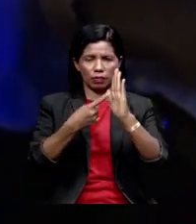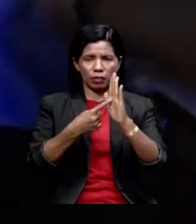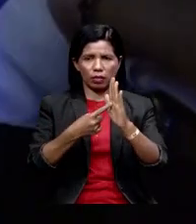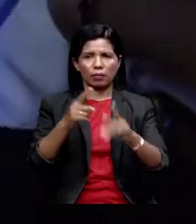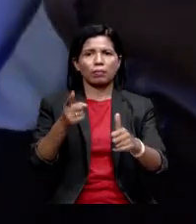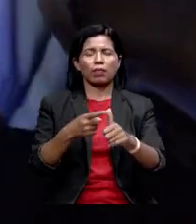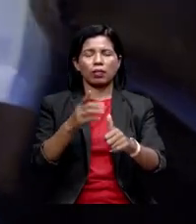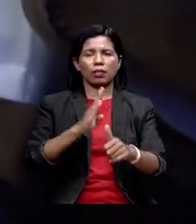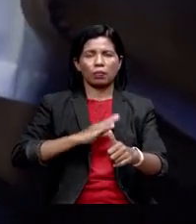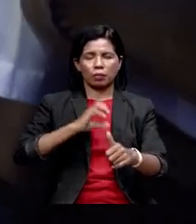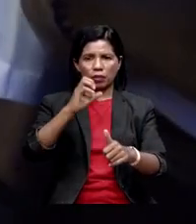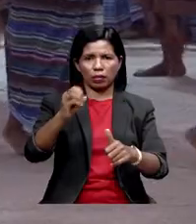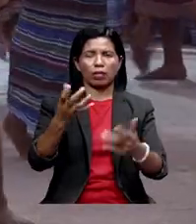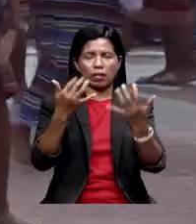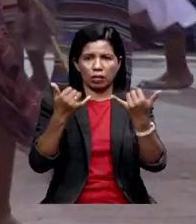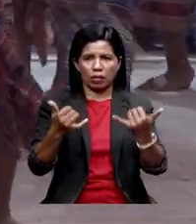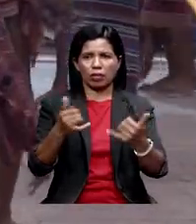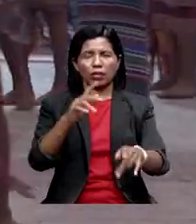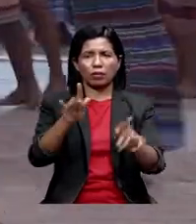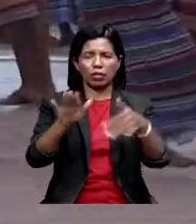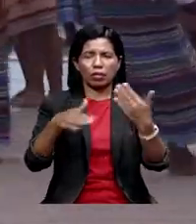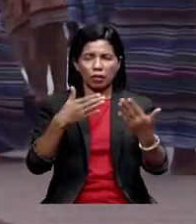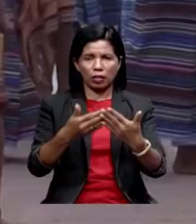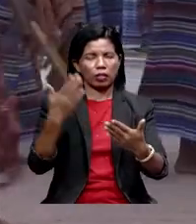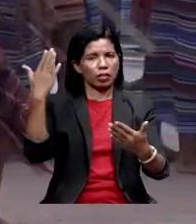Huluk e a Bobonaro, no Dadaung Ney, comunidade